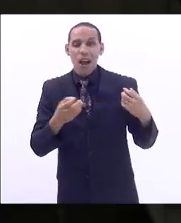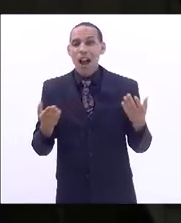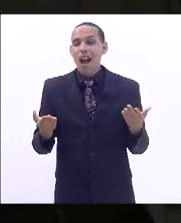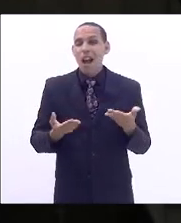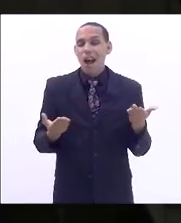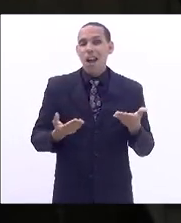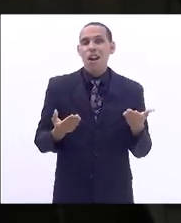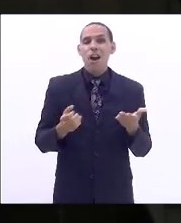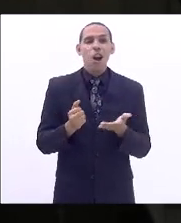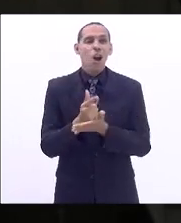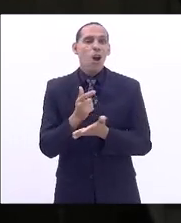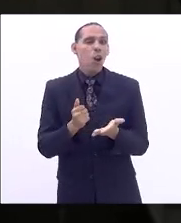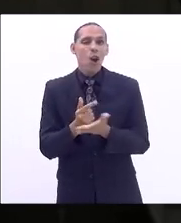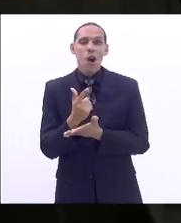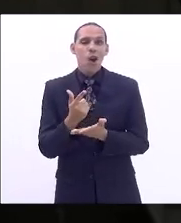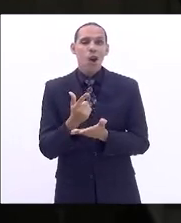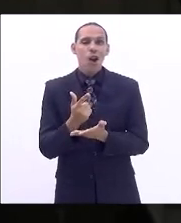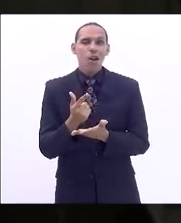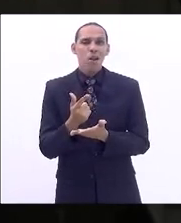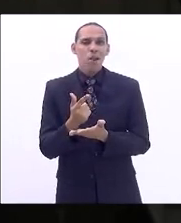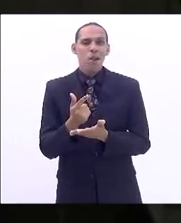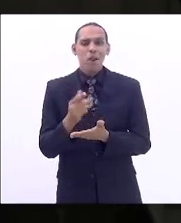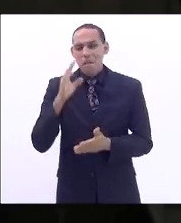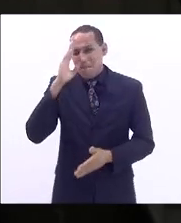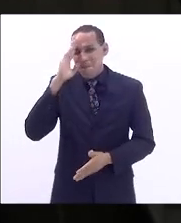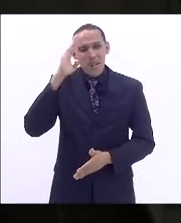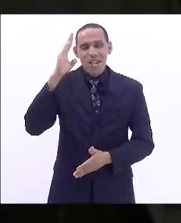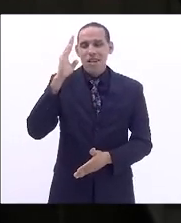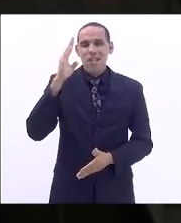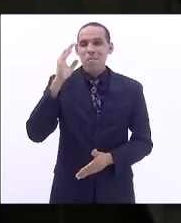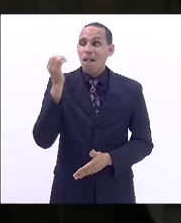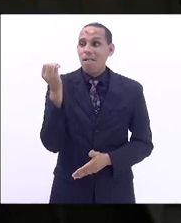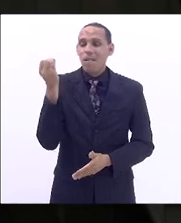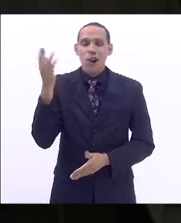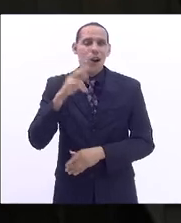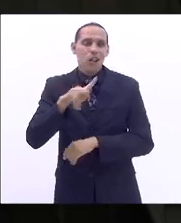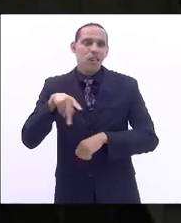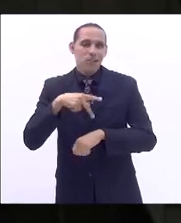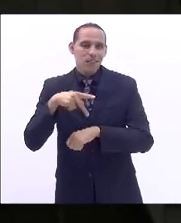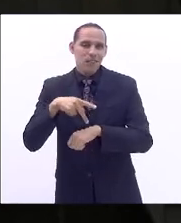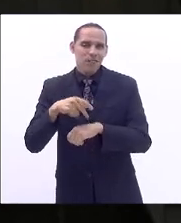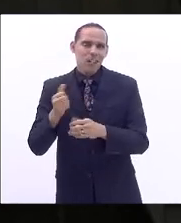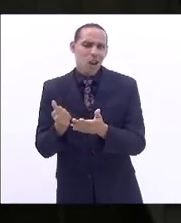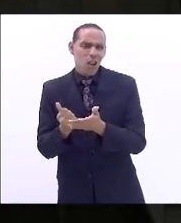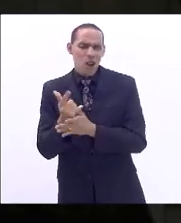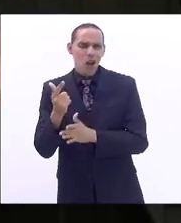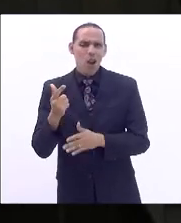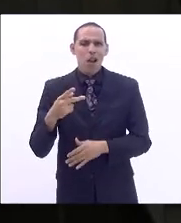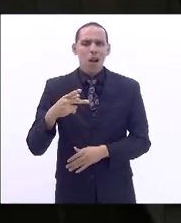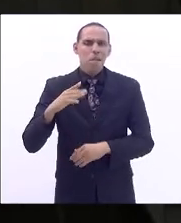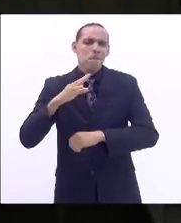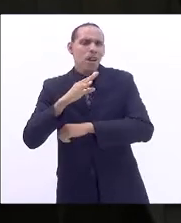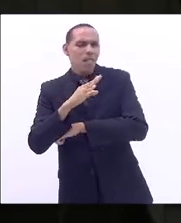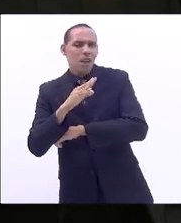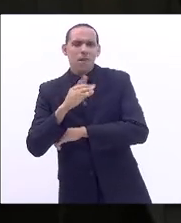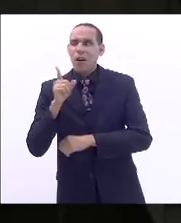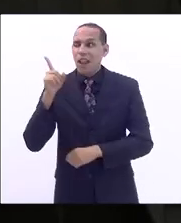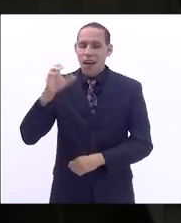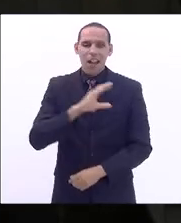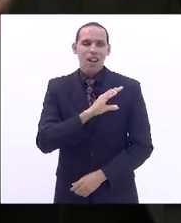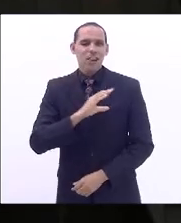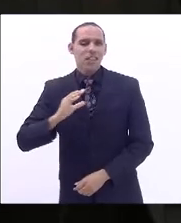agora faz as suas compras ou extensivamente no mercado internacional compra plataformas EA China com